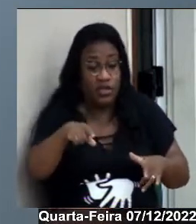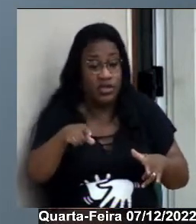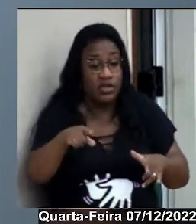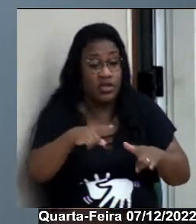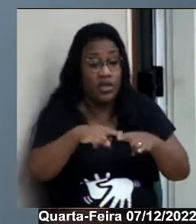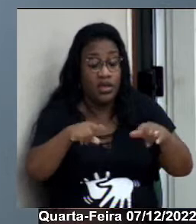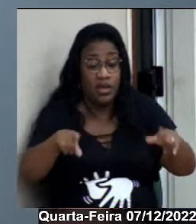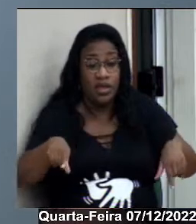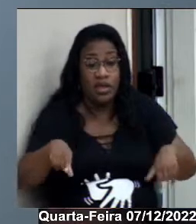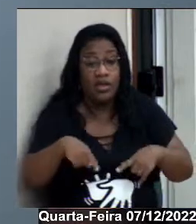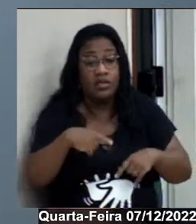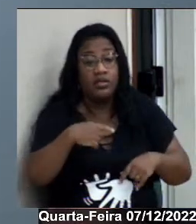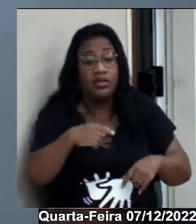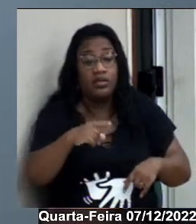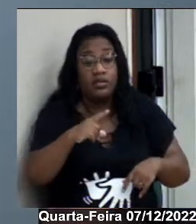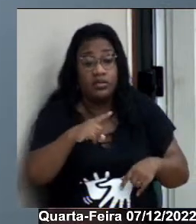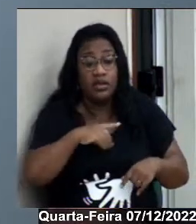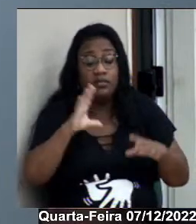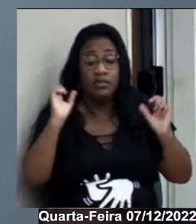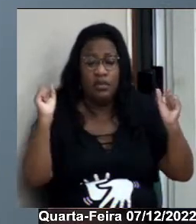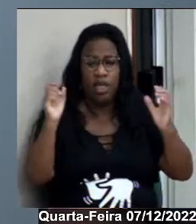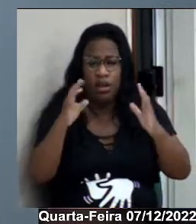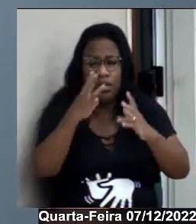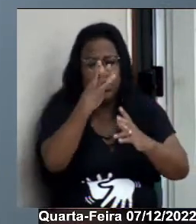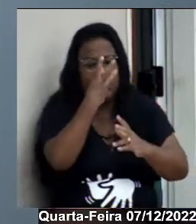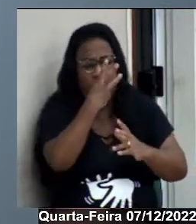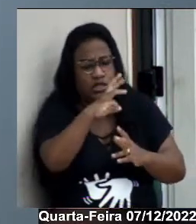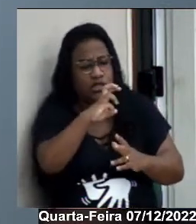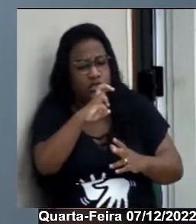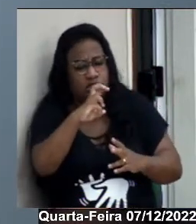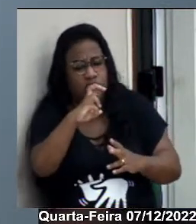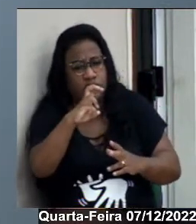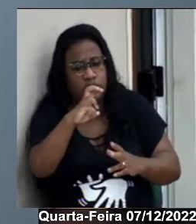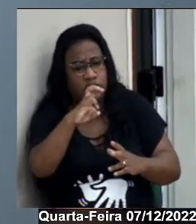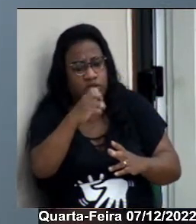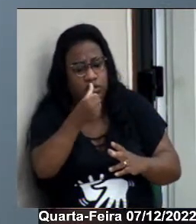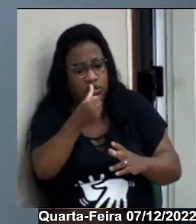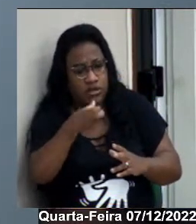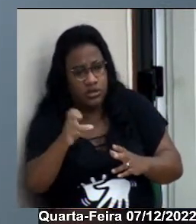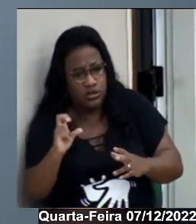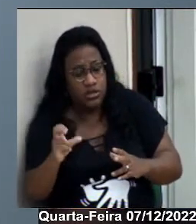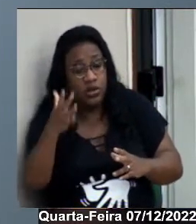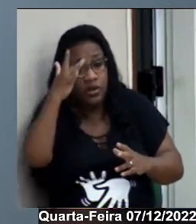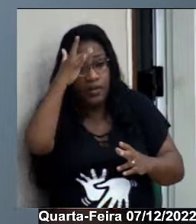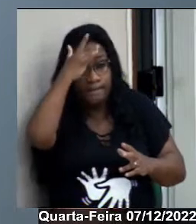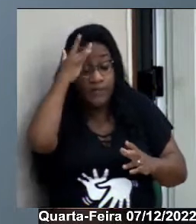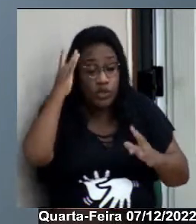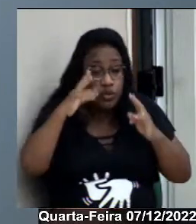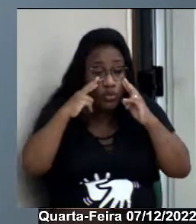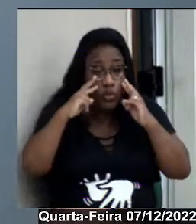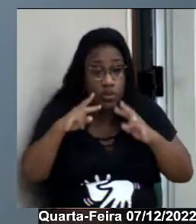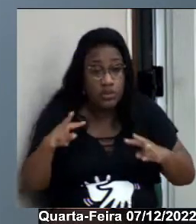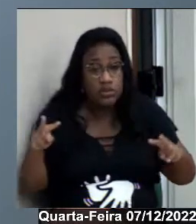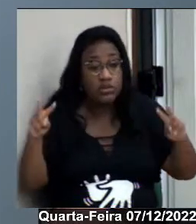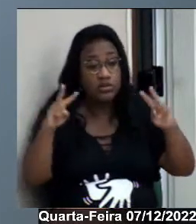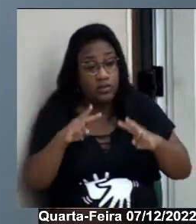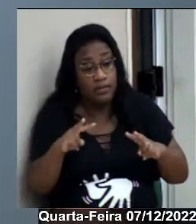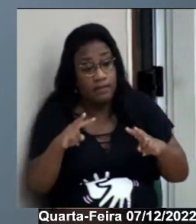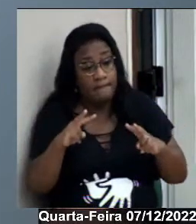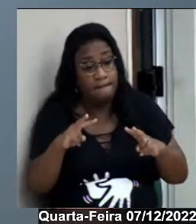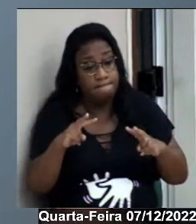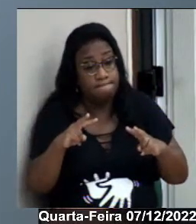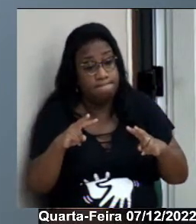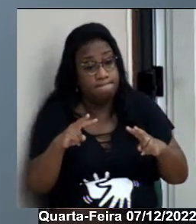Embu e tivemos 365 pessoas assistindo no YouTube. E algumas, talvez 100 pessoas